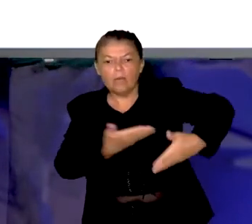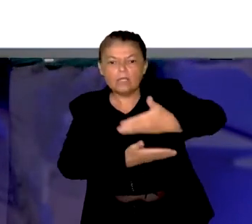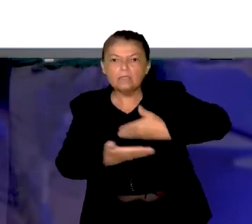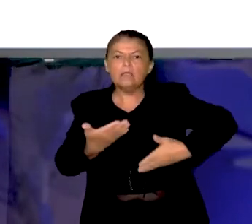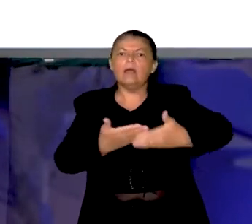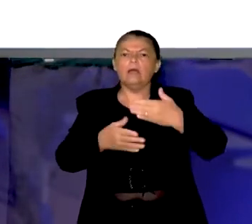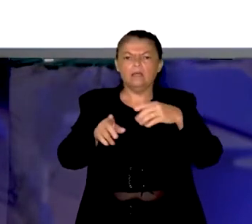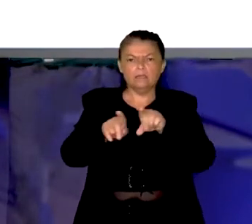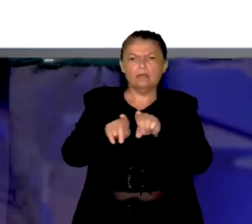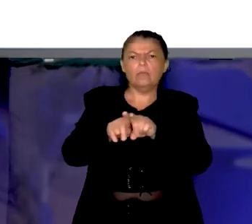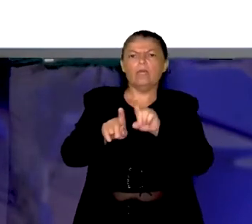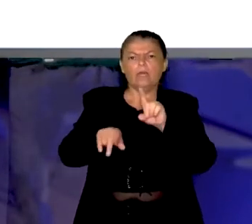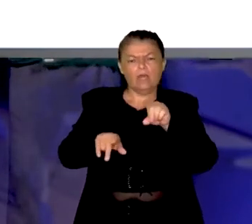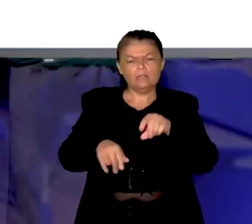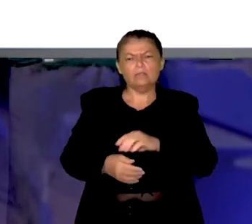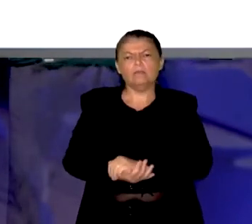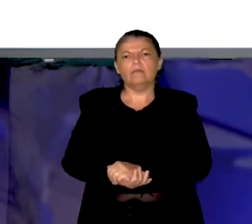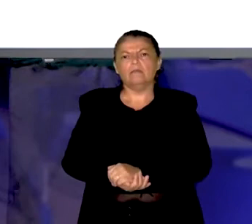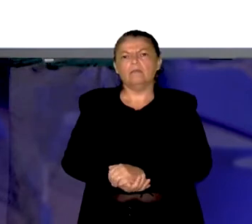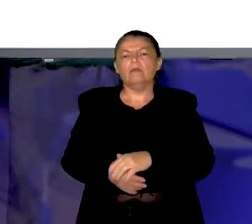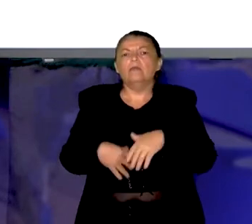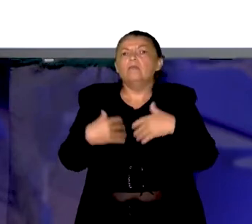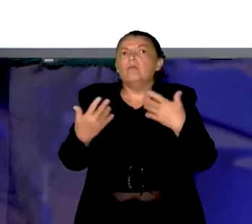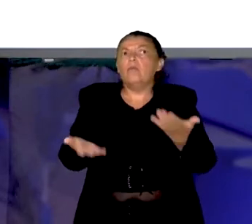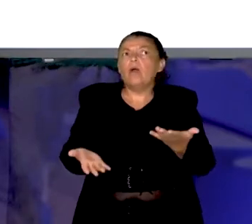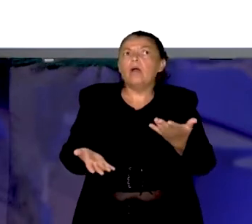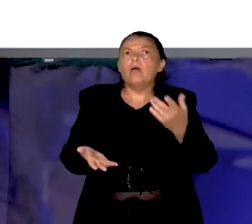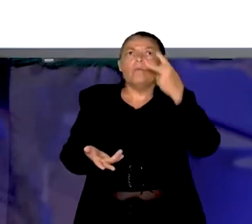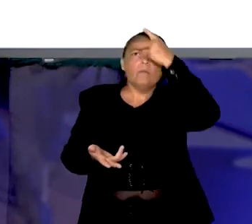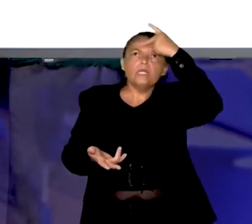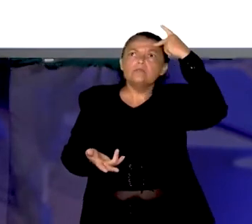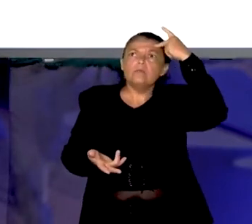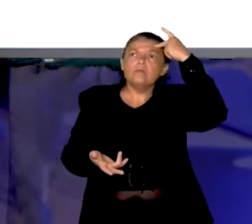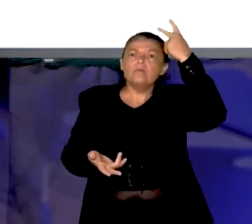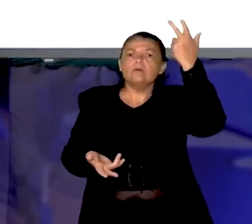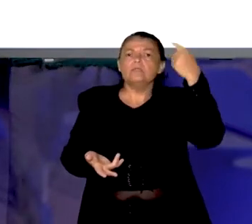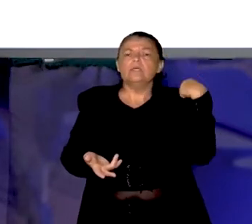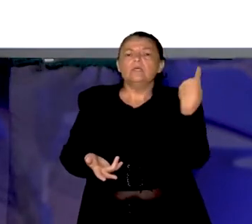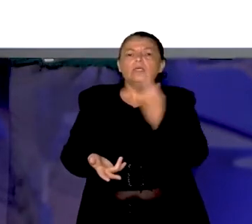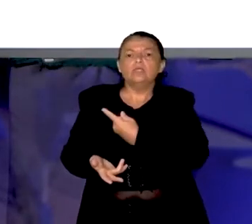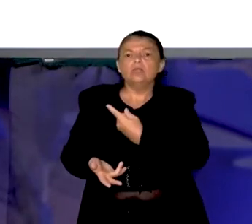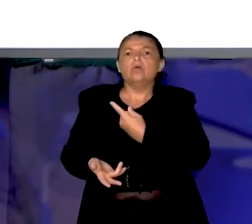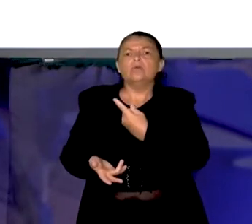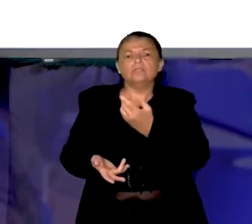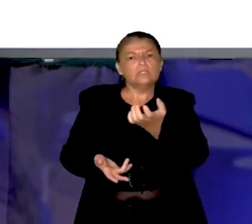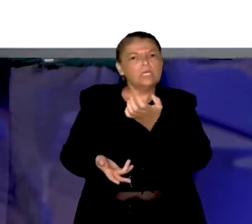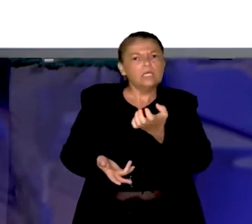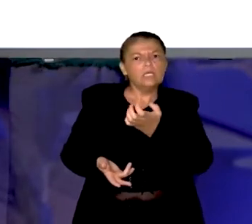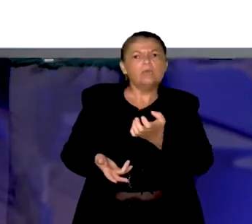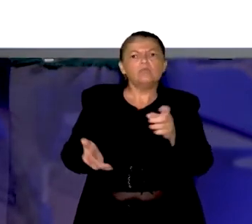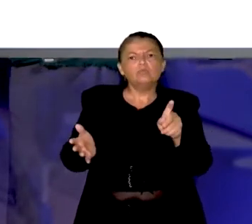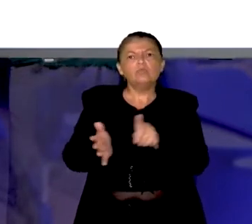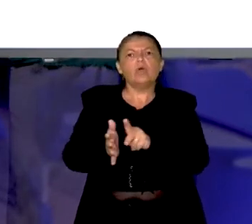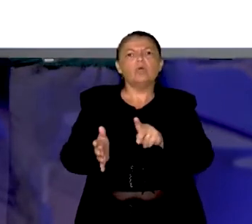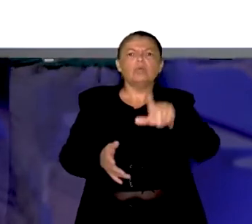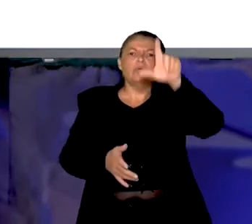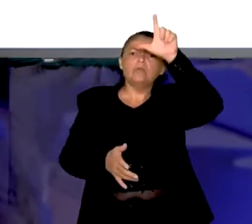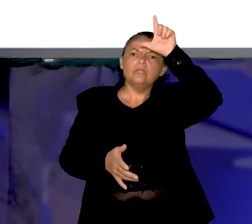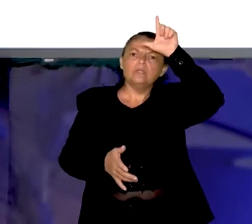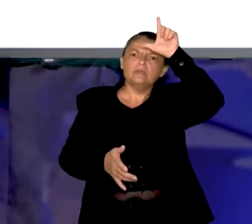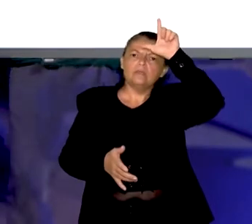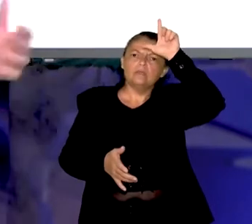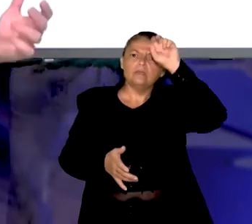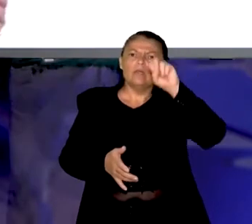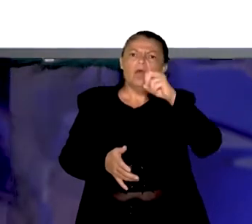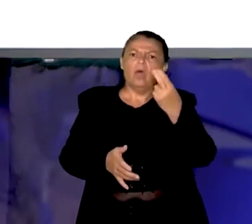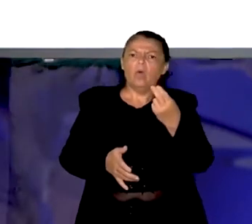pessoas que nós as consideramos líderes? Ou quem são os líderes que nós temos aqui no meio